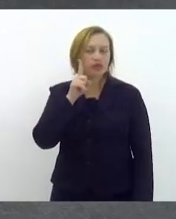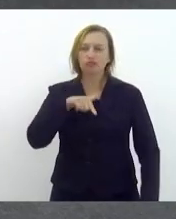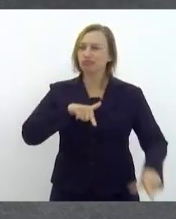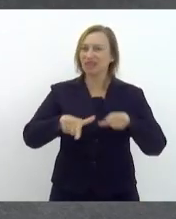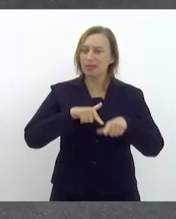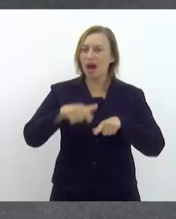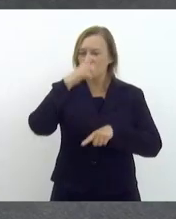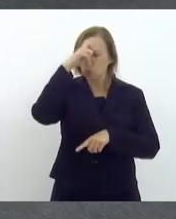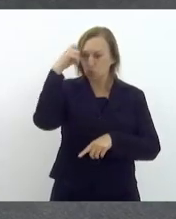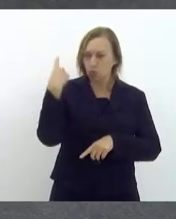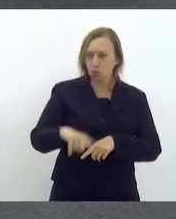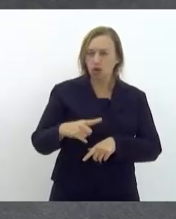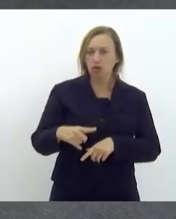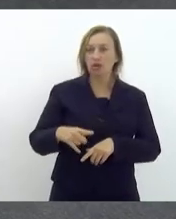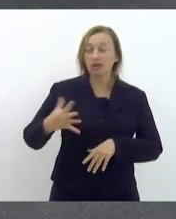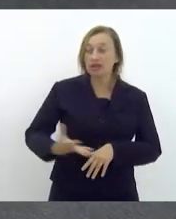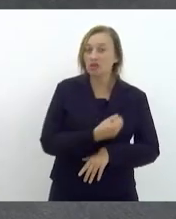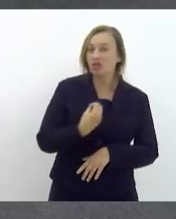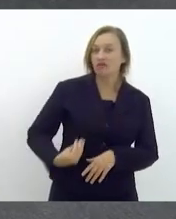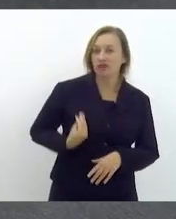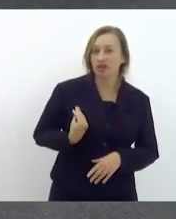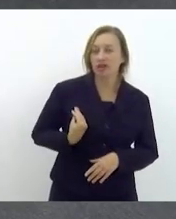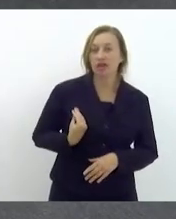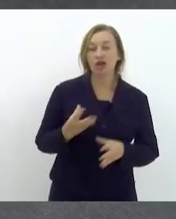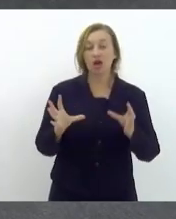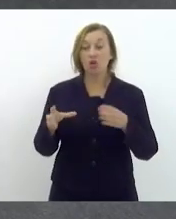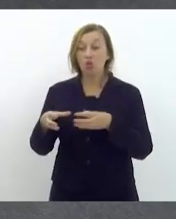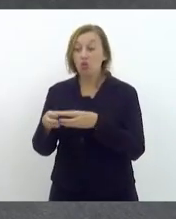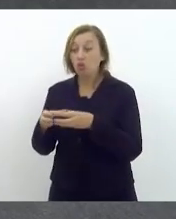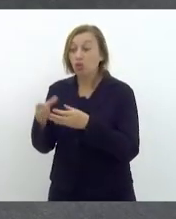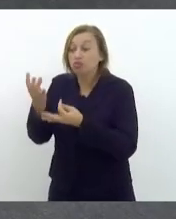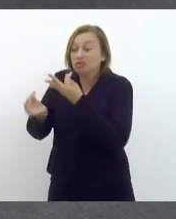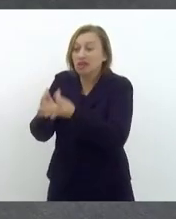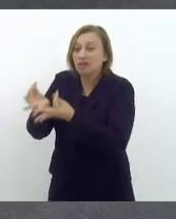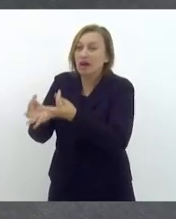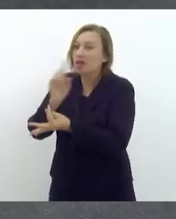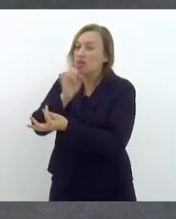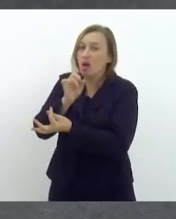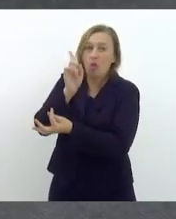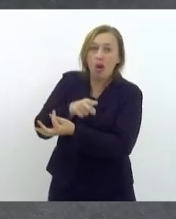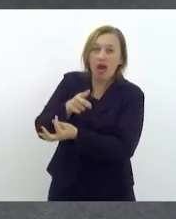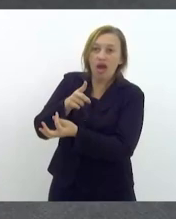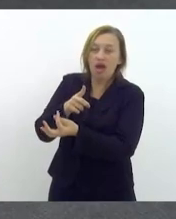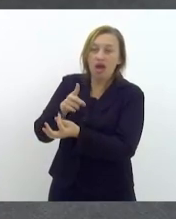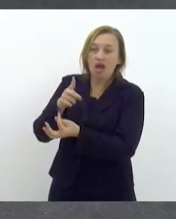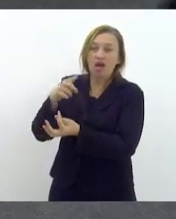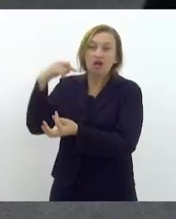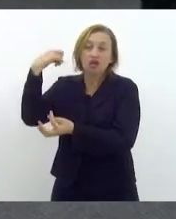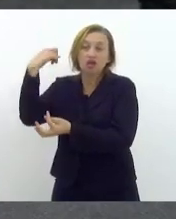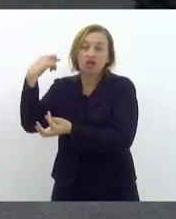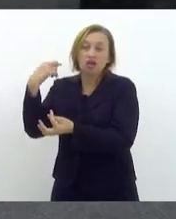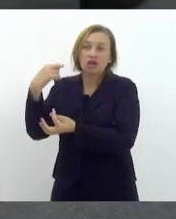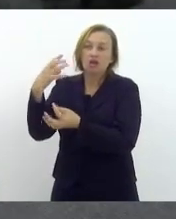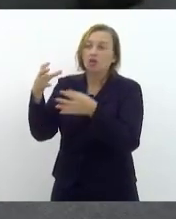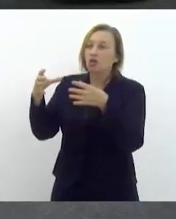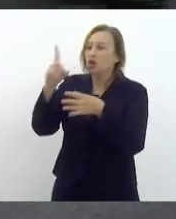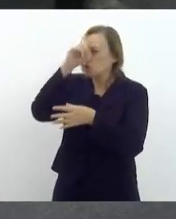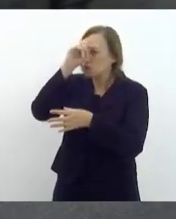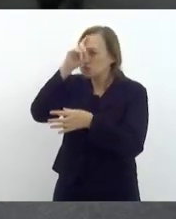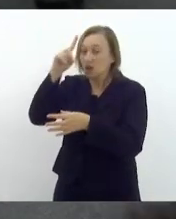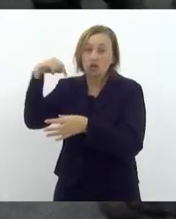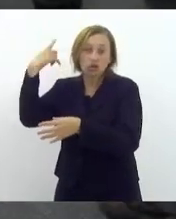incansável para salvar vidas comunidade terapêutica não é Manicômio é uma comunidade que se trata